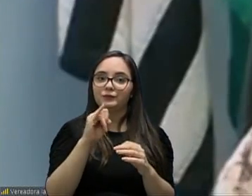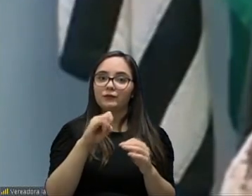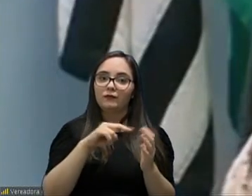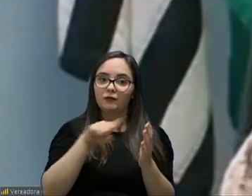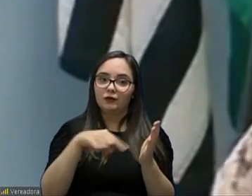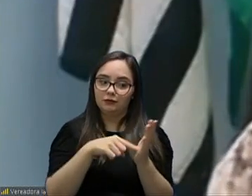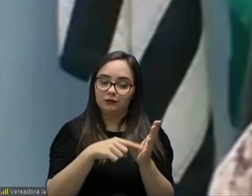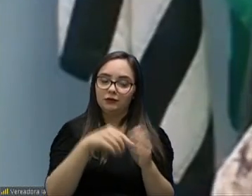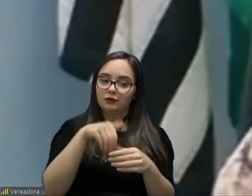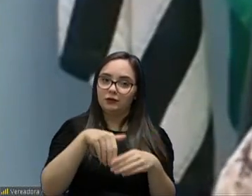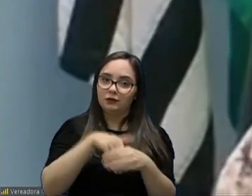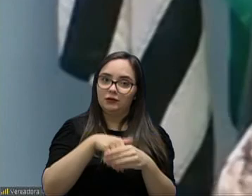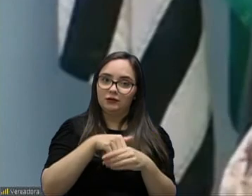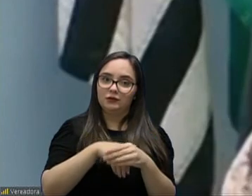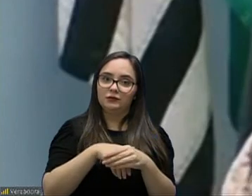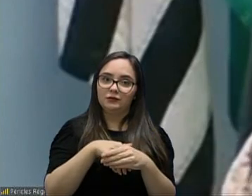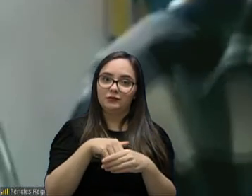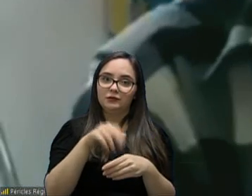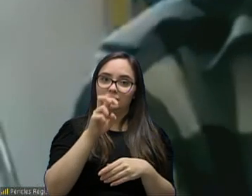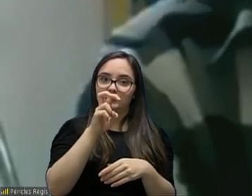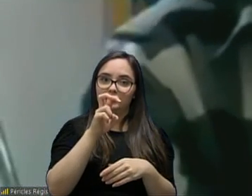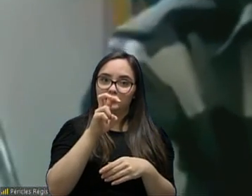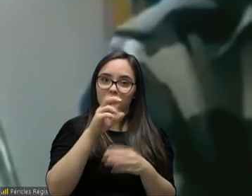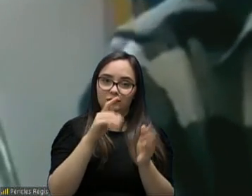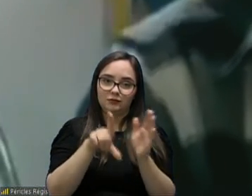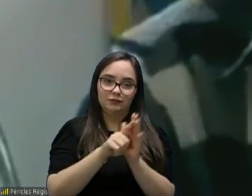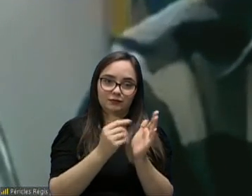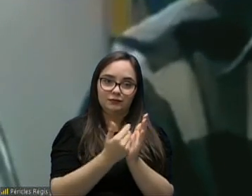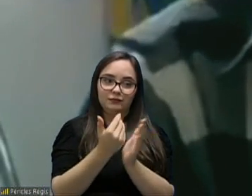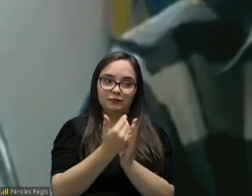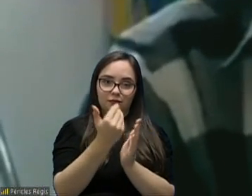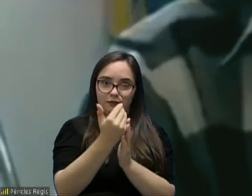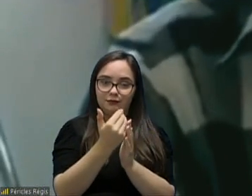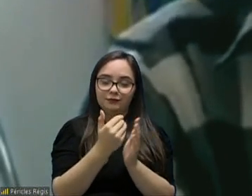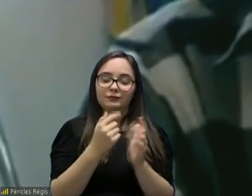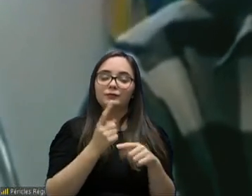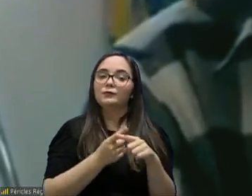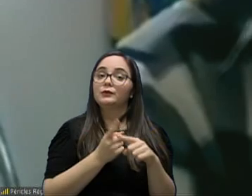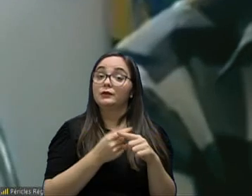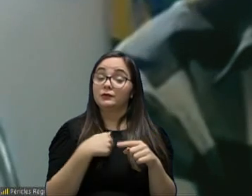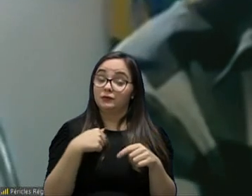que nós votamos aqui das cinco emendas, porque eu fiz